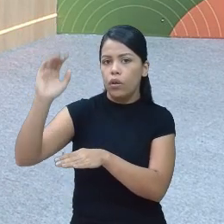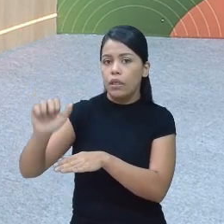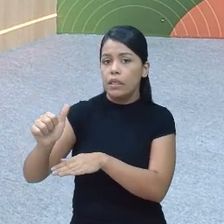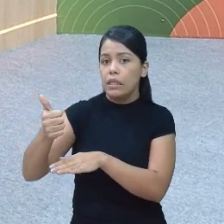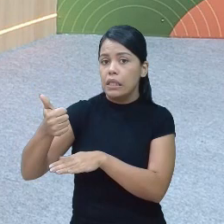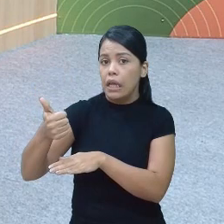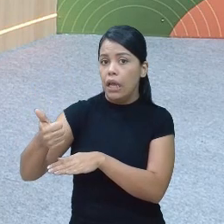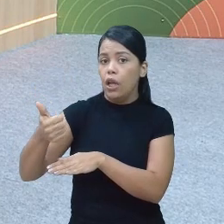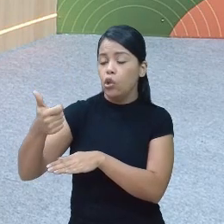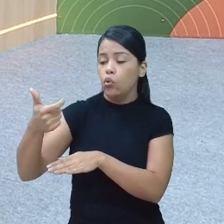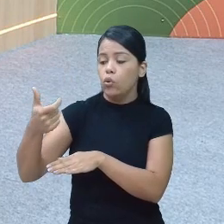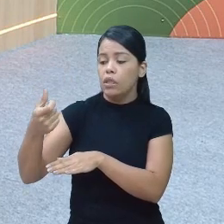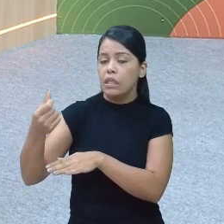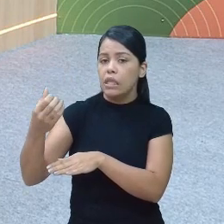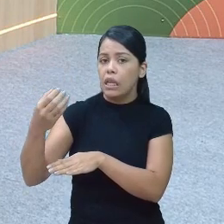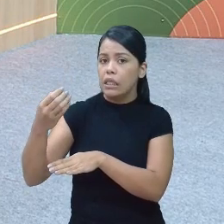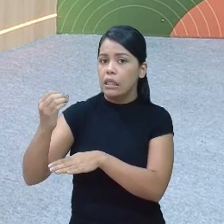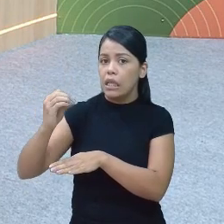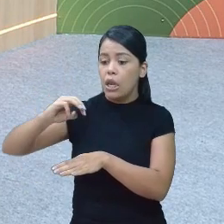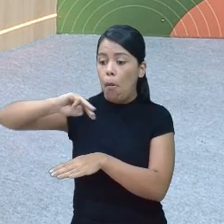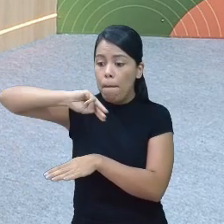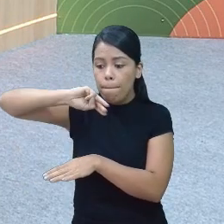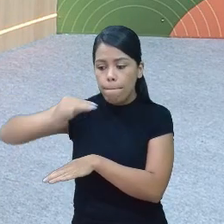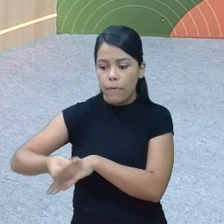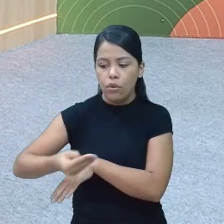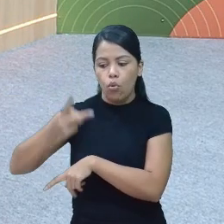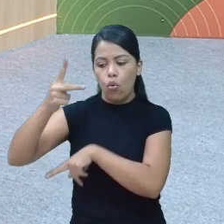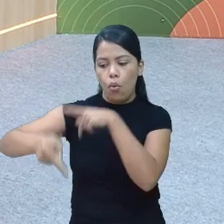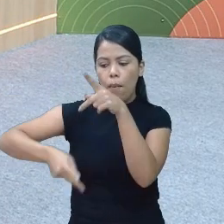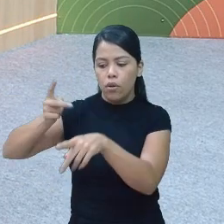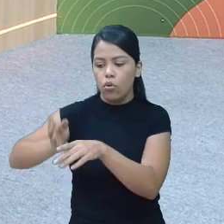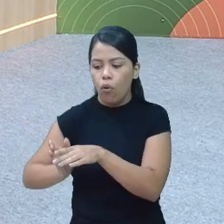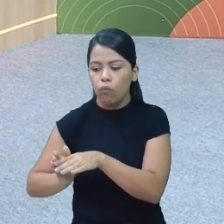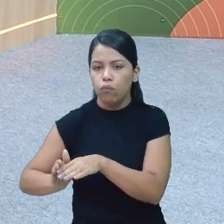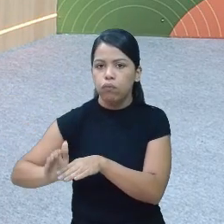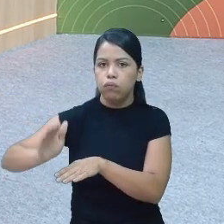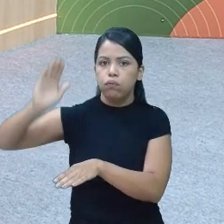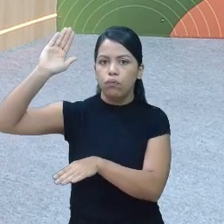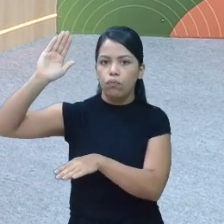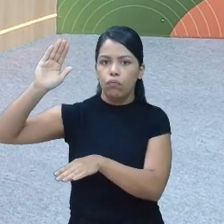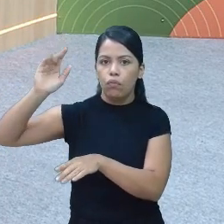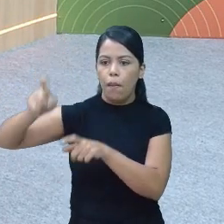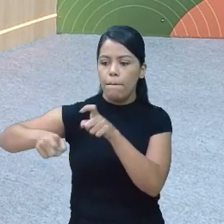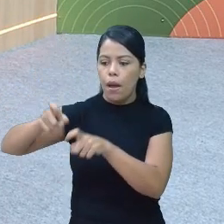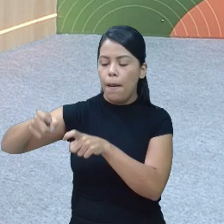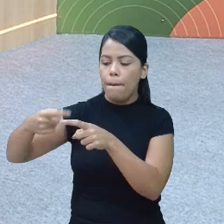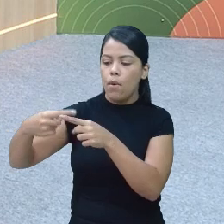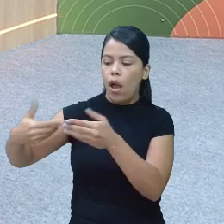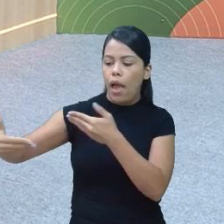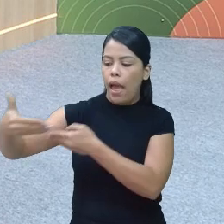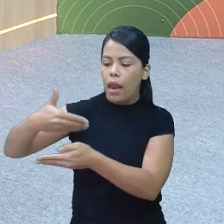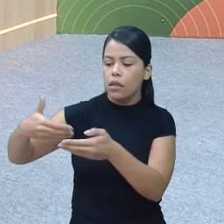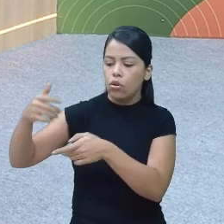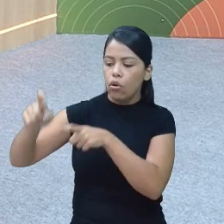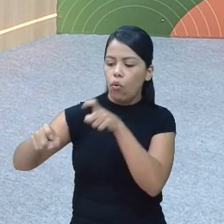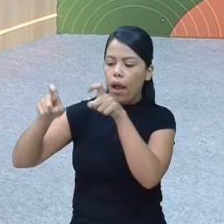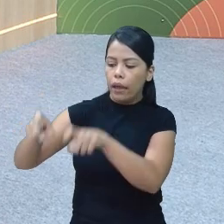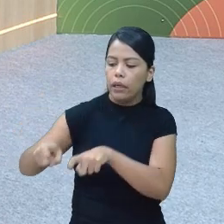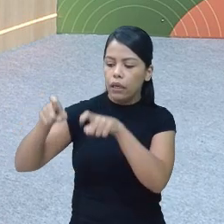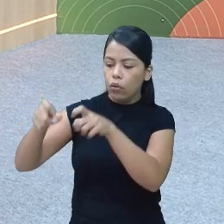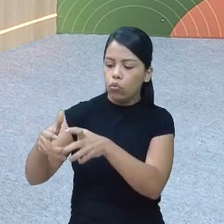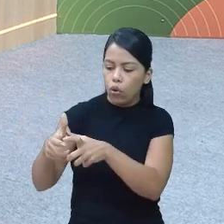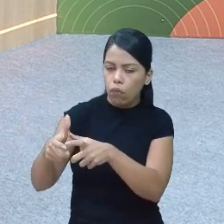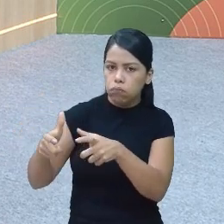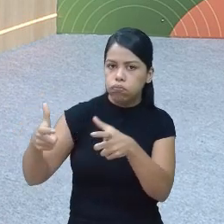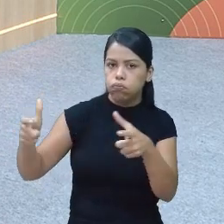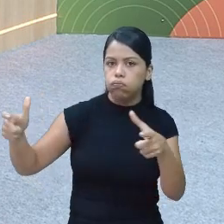né? Ou seja, a gente vai observar que no fato histórico, agricultura, a gente percebe que a população ela